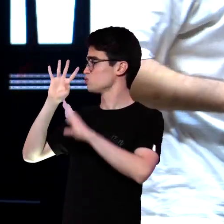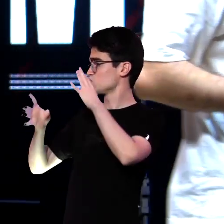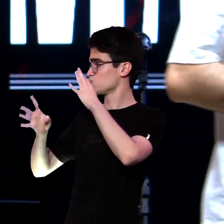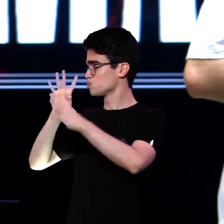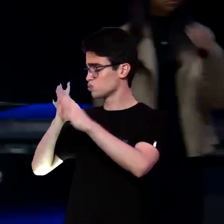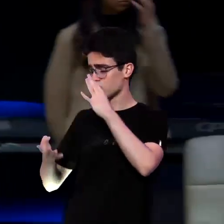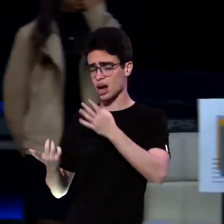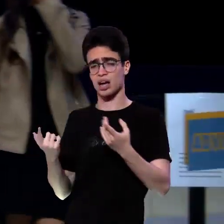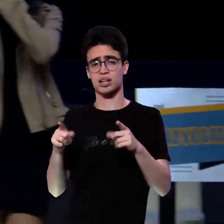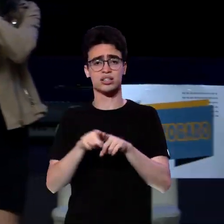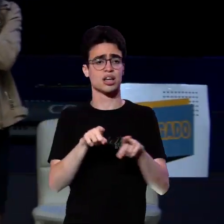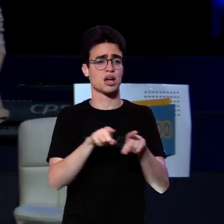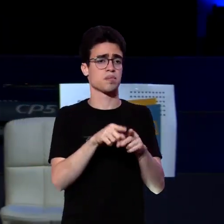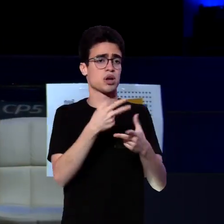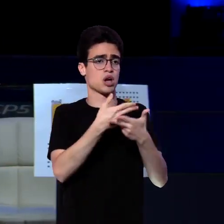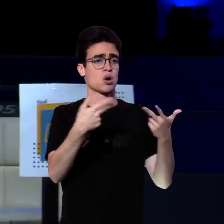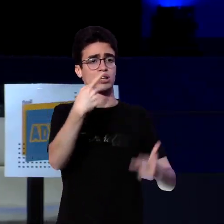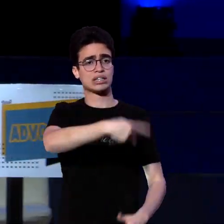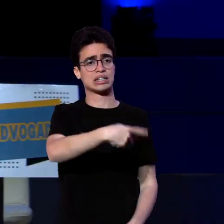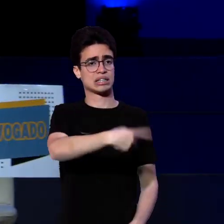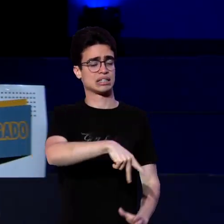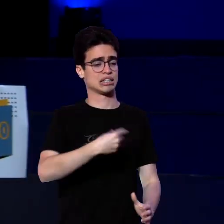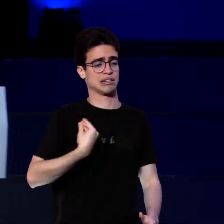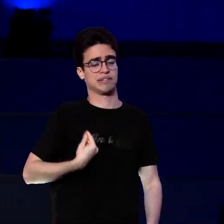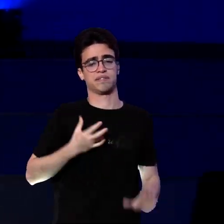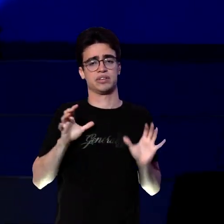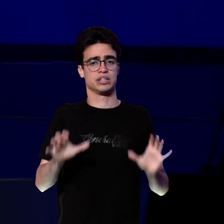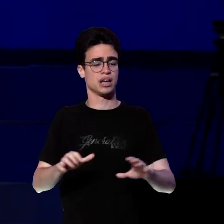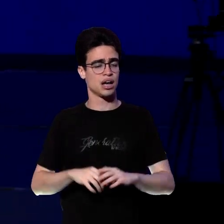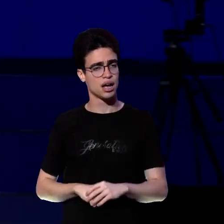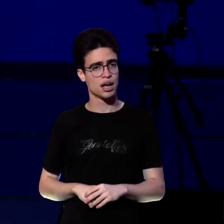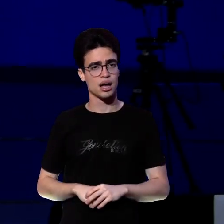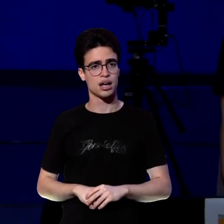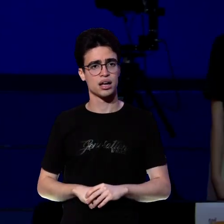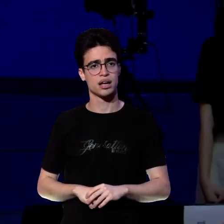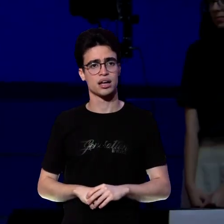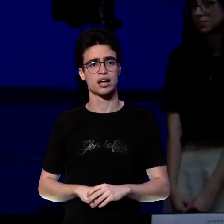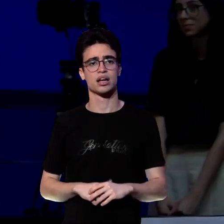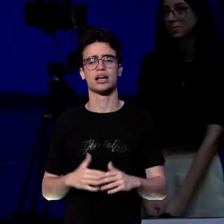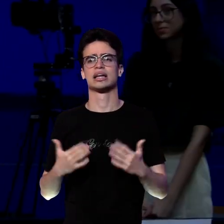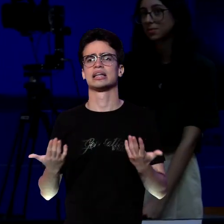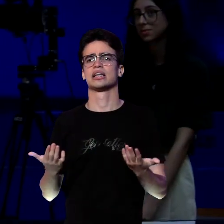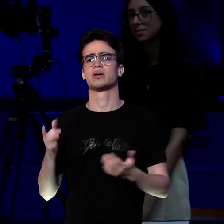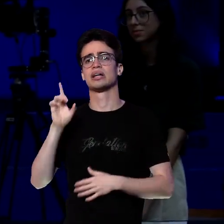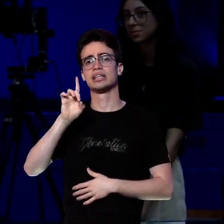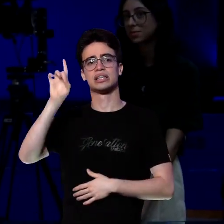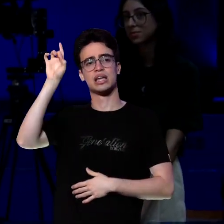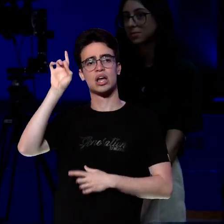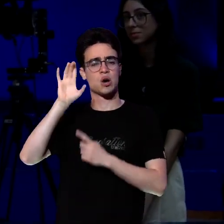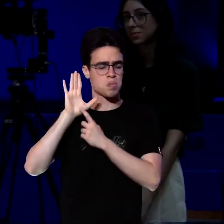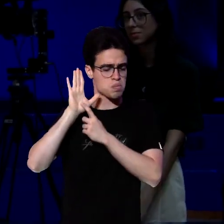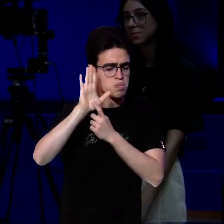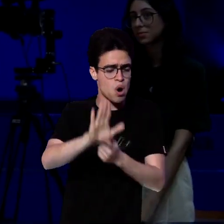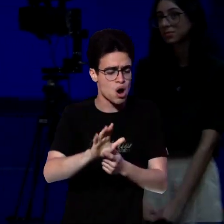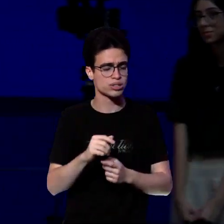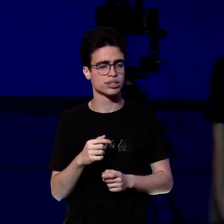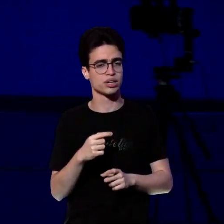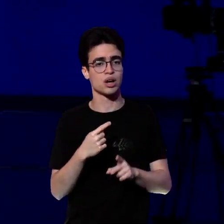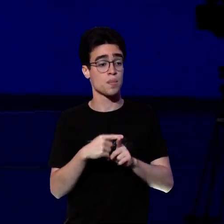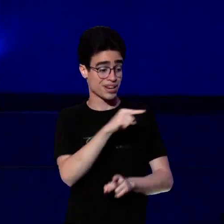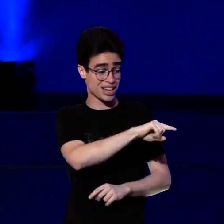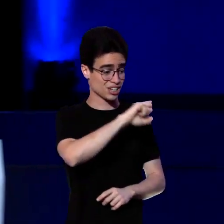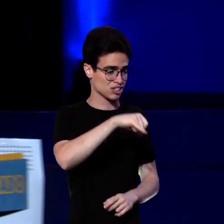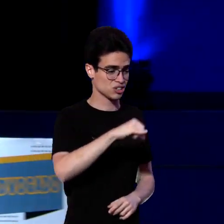vida. Jesus vem e revela o que Jó não tinha entendido. Jó não